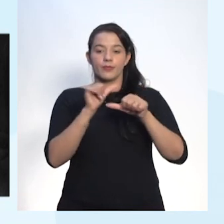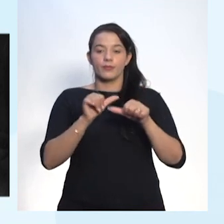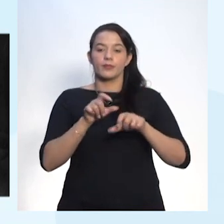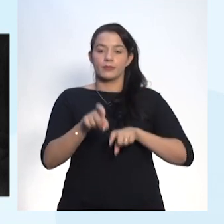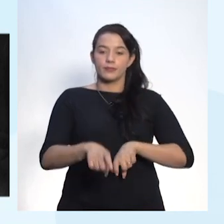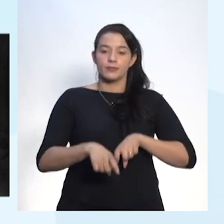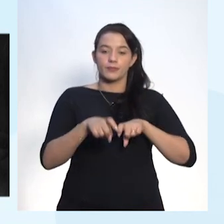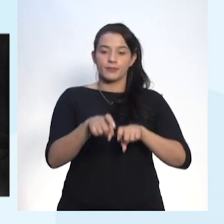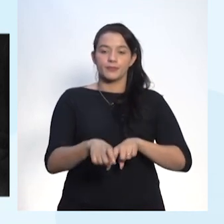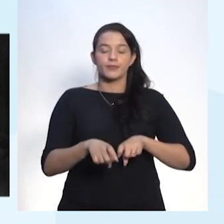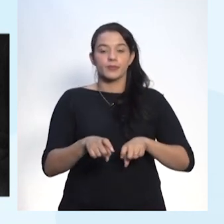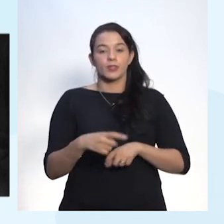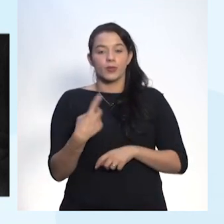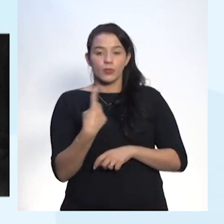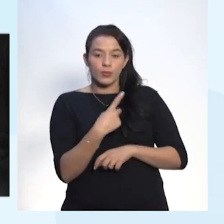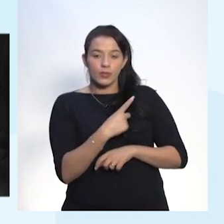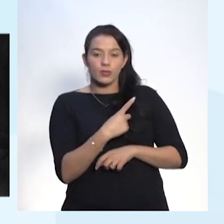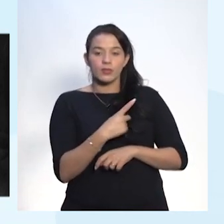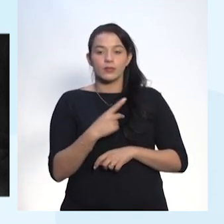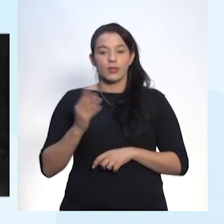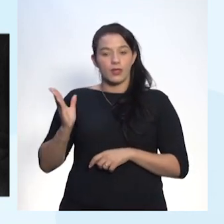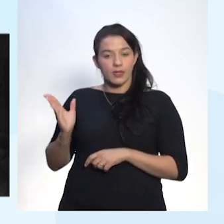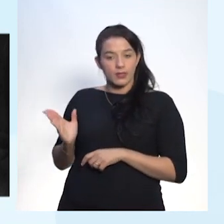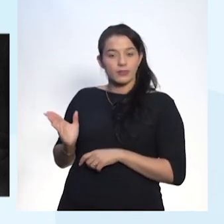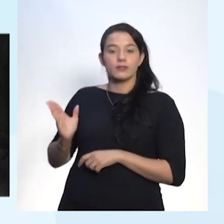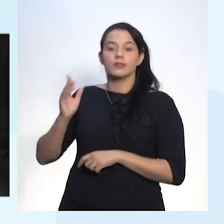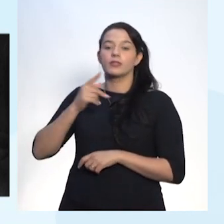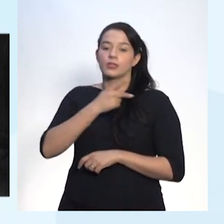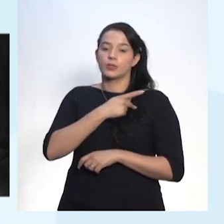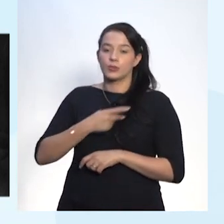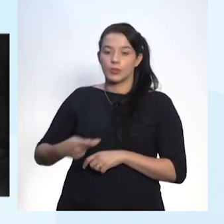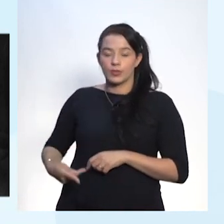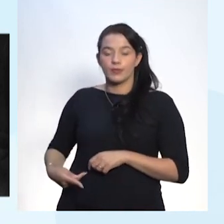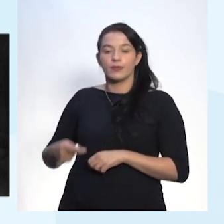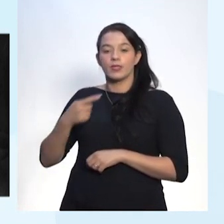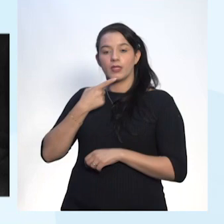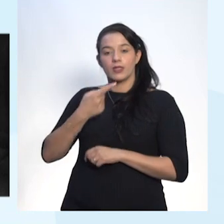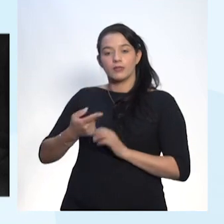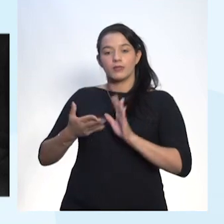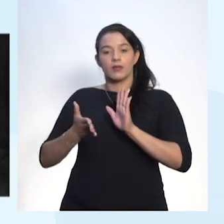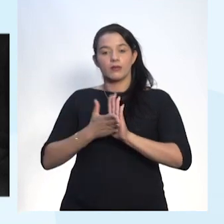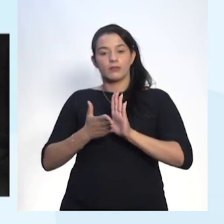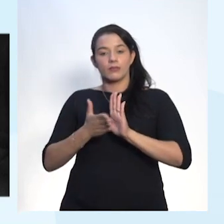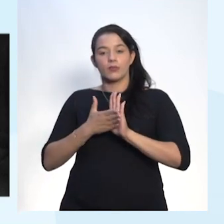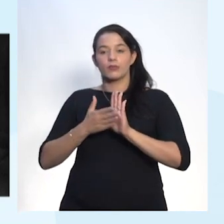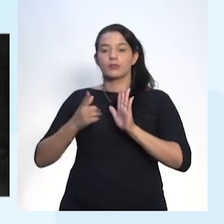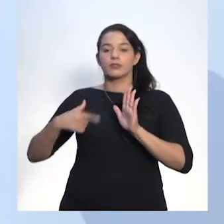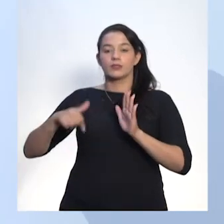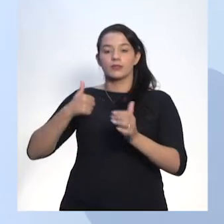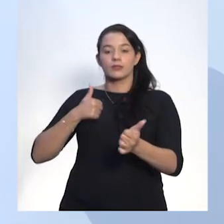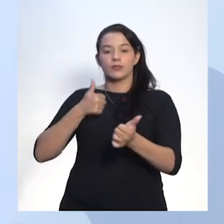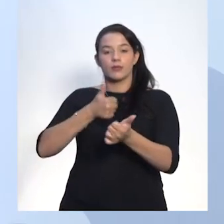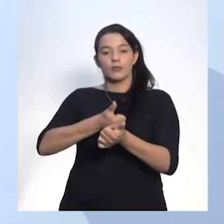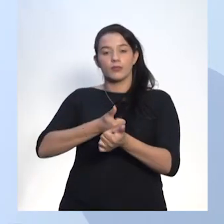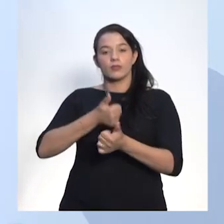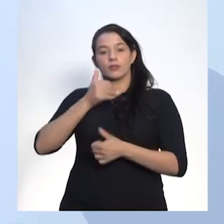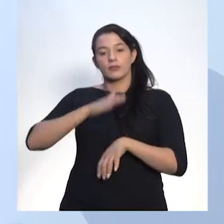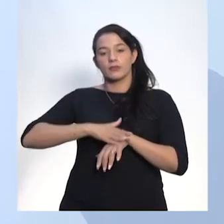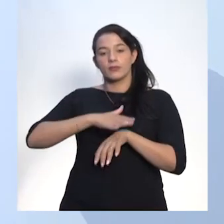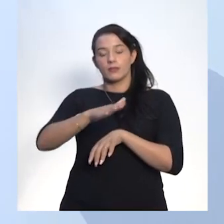Então, esses governos, eles trouxeram propostas que o aproximaram mais